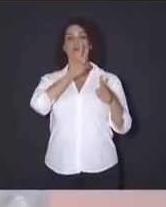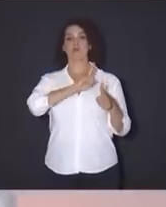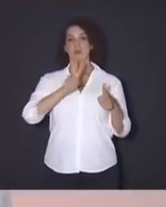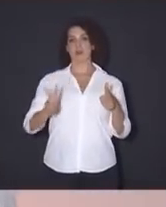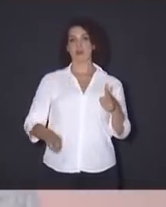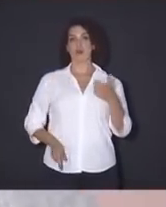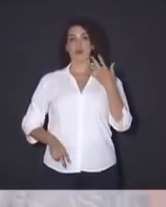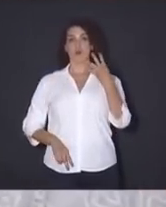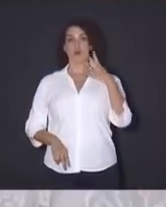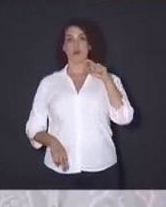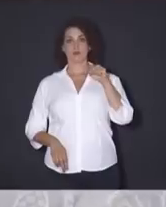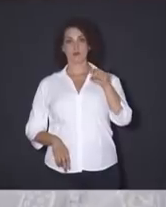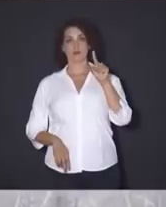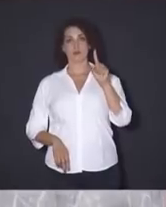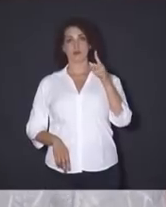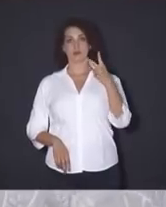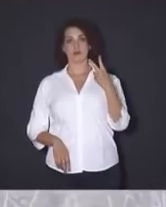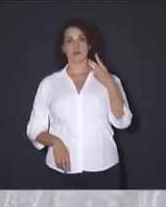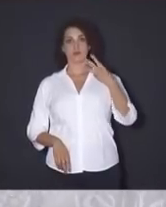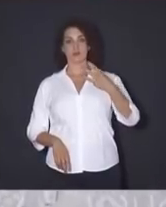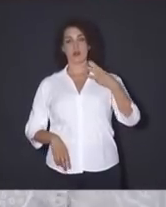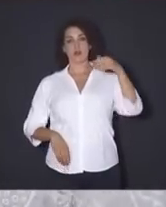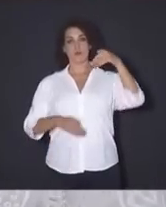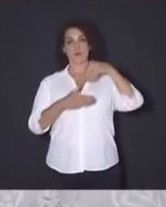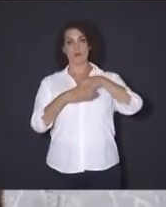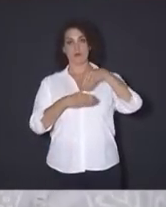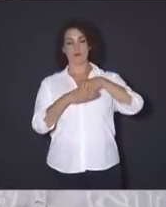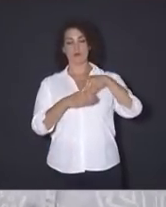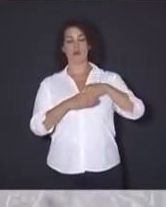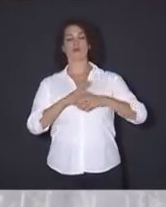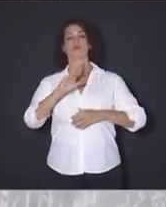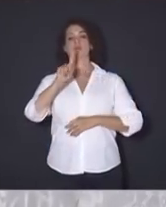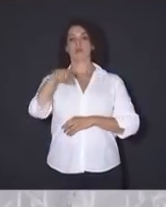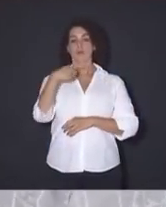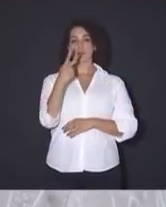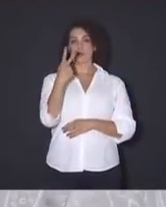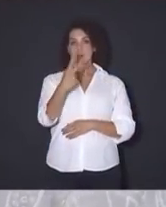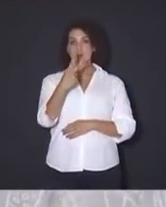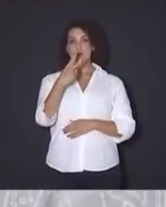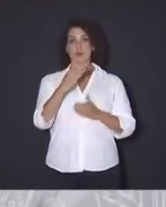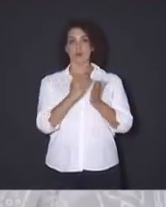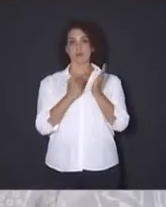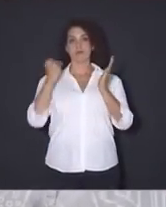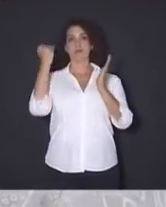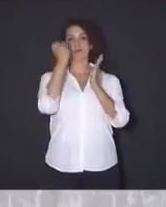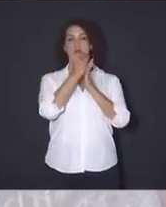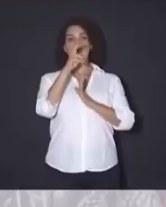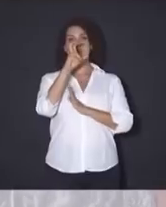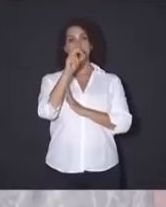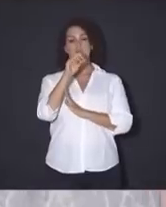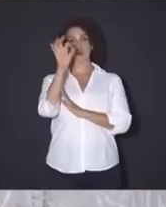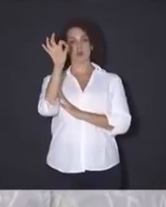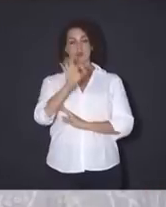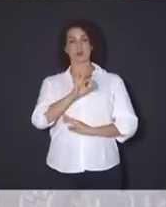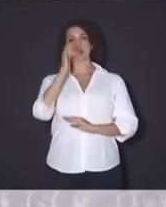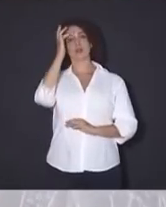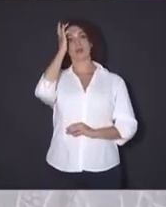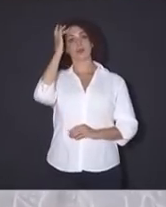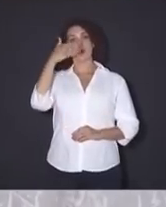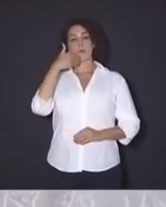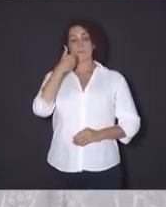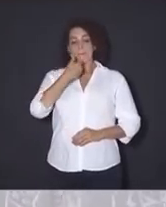quatro mil 123 votos né na segunda nós aumentamos cerca de 50 por cento que foram as pessoas pedindo às pessoas